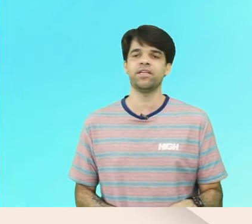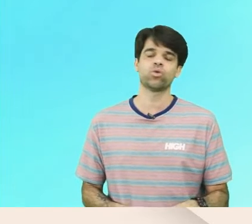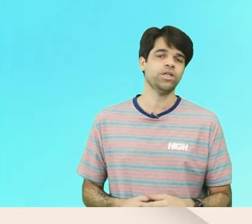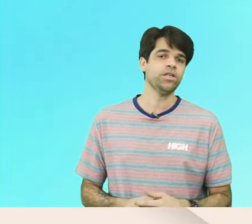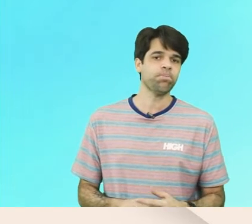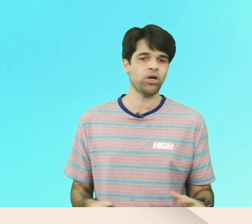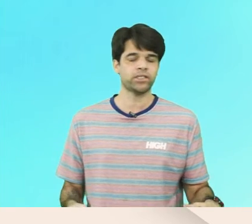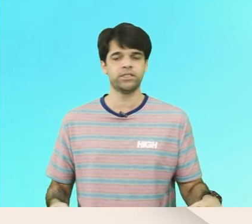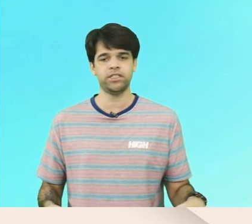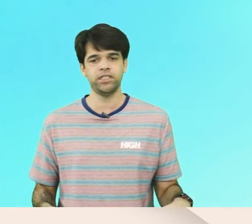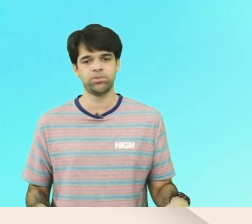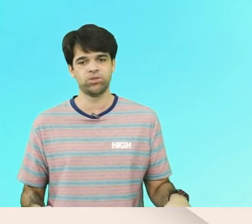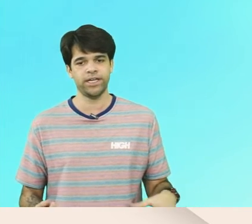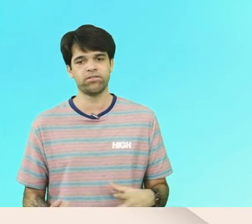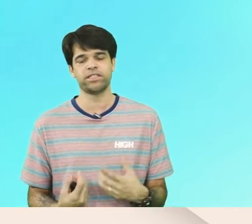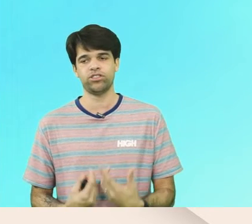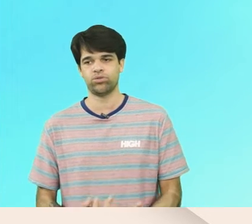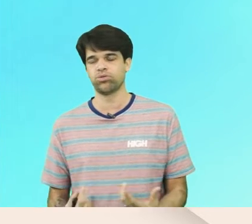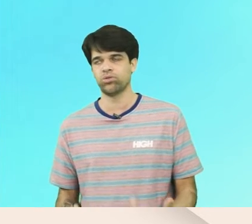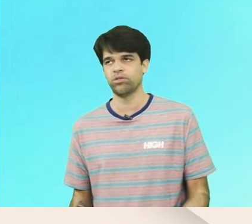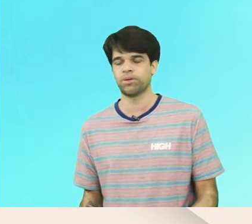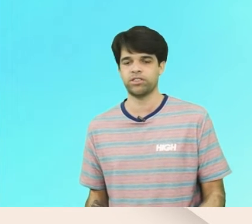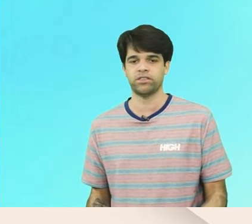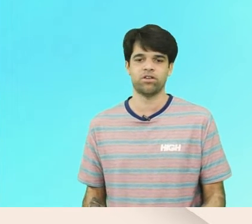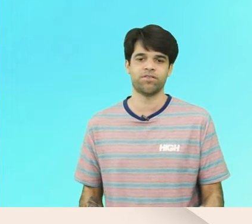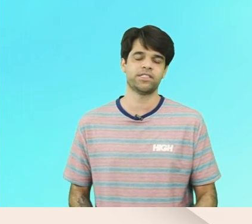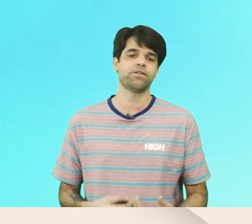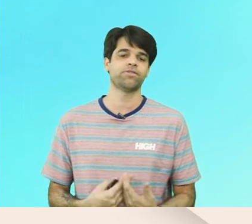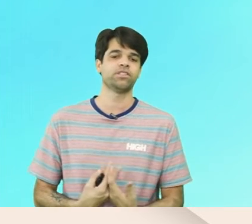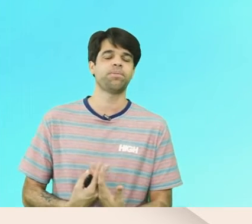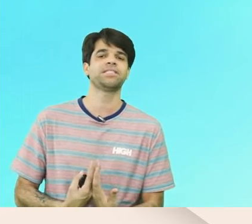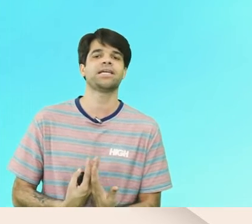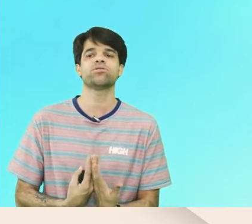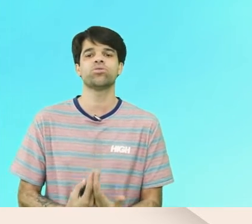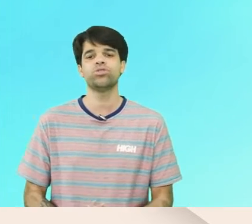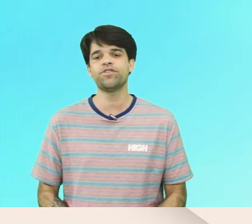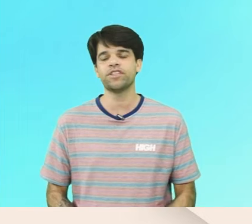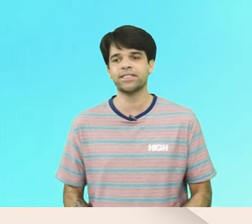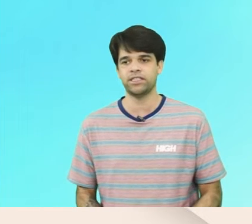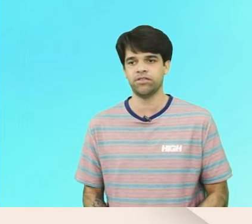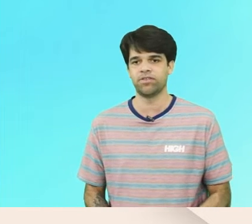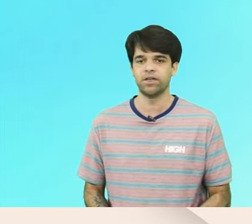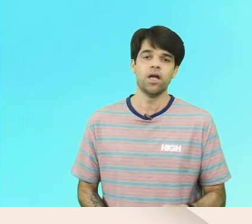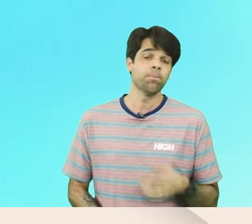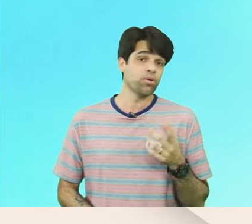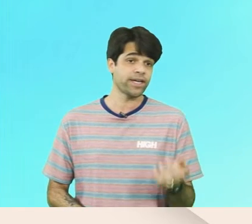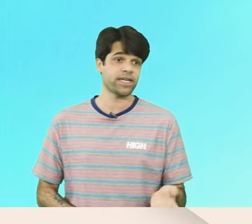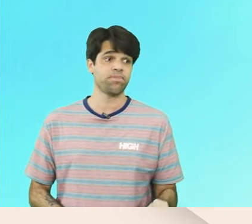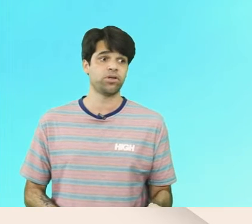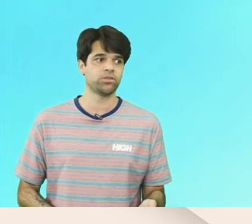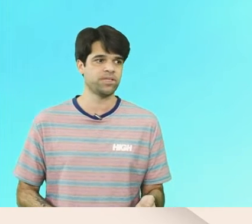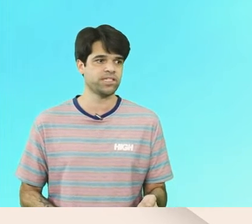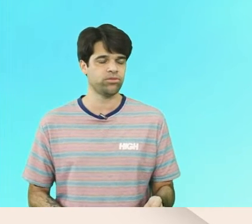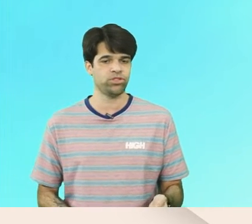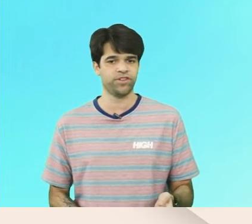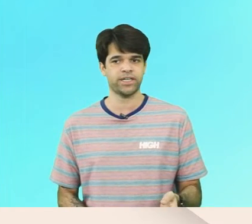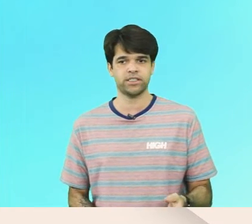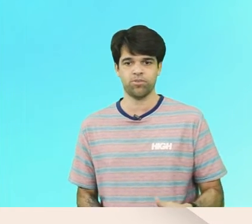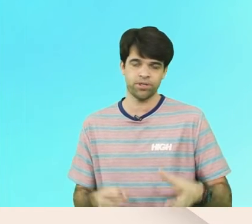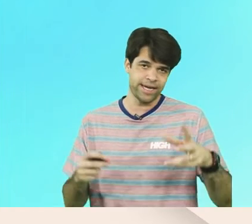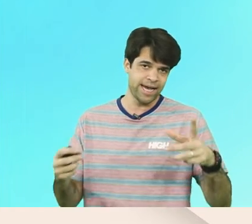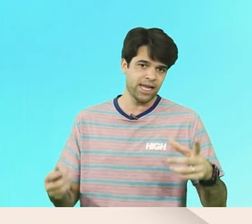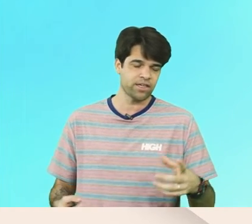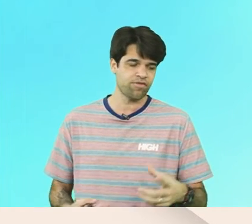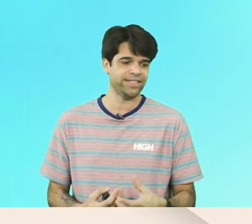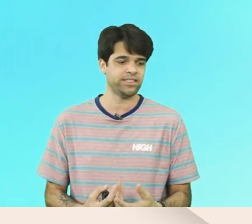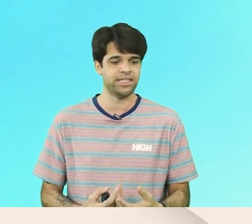outro elemento importantíssimo dentro dessa estrutura de um projeto de inovação é você pensar na tua justificativa. Por que é importante pensar na